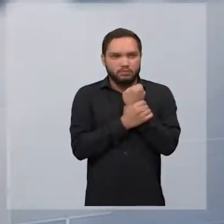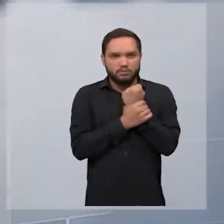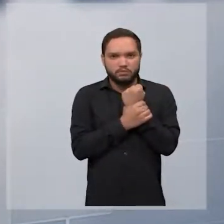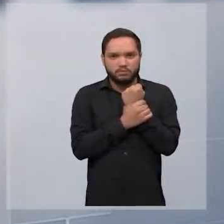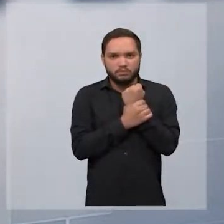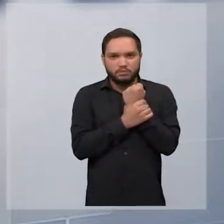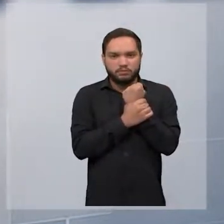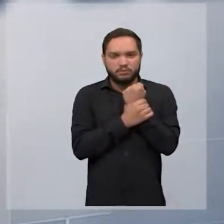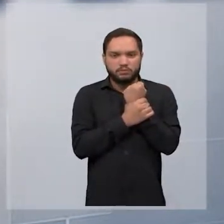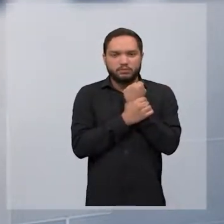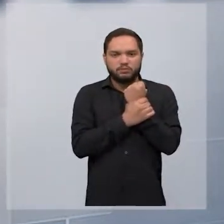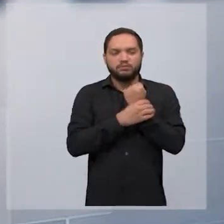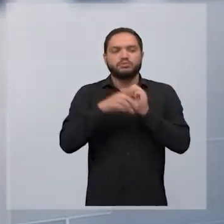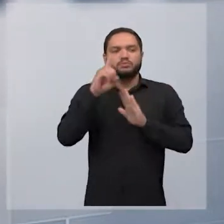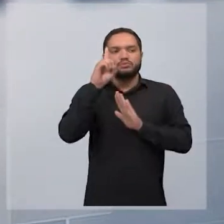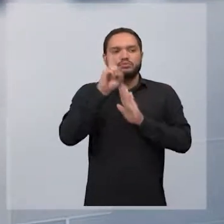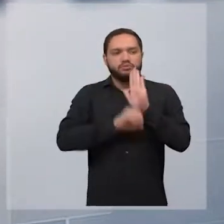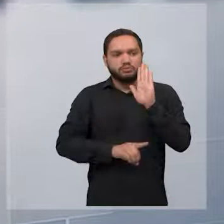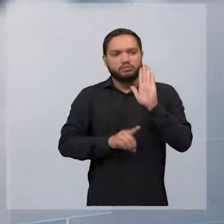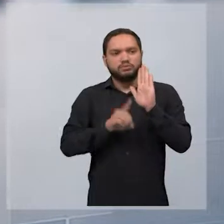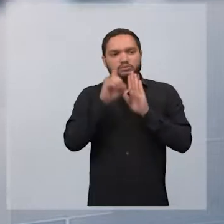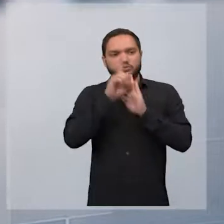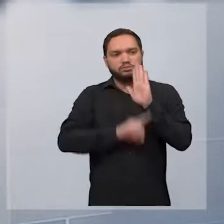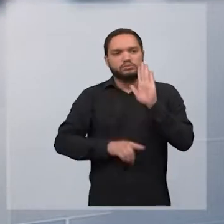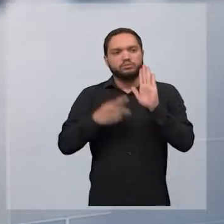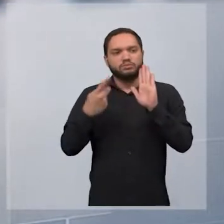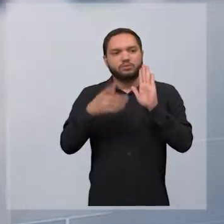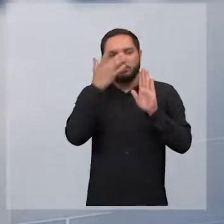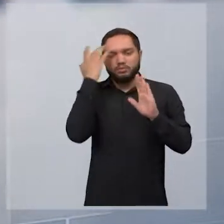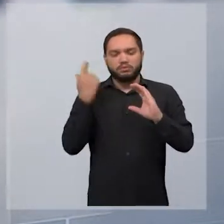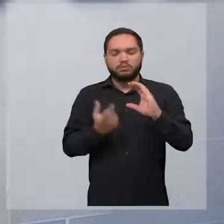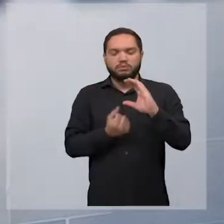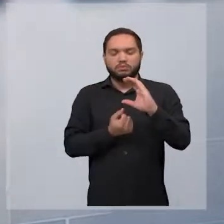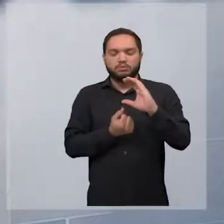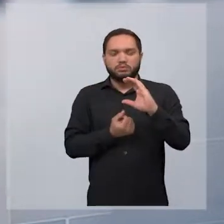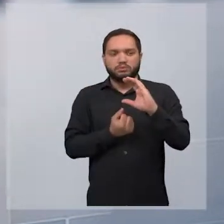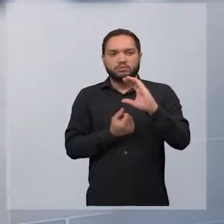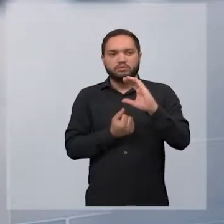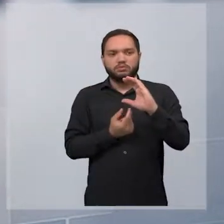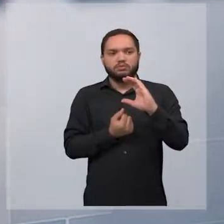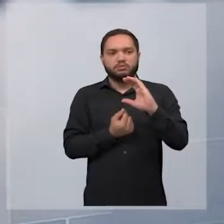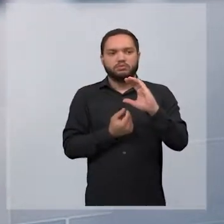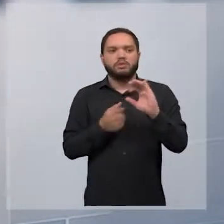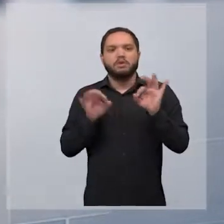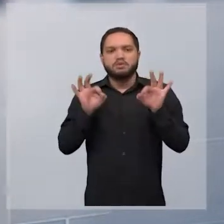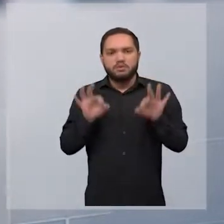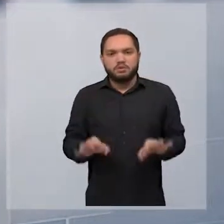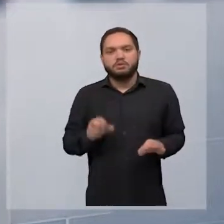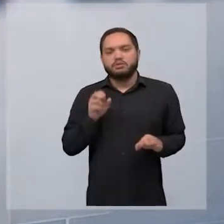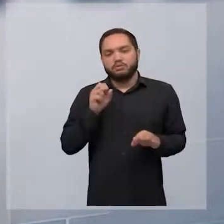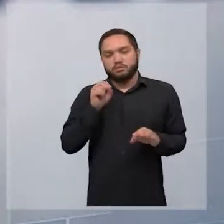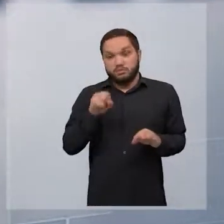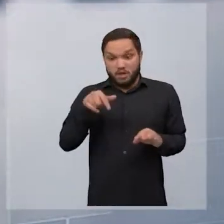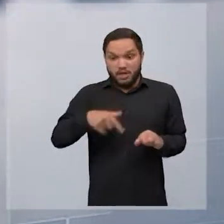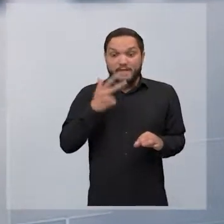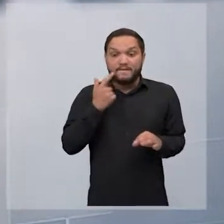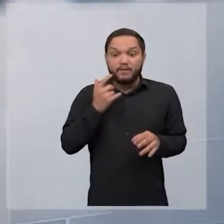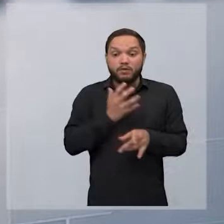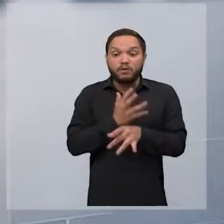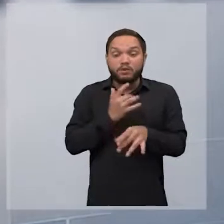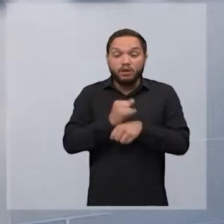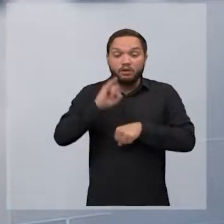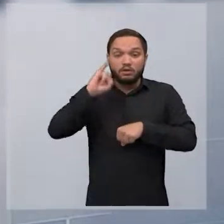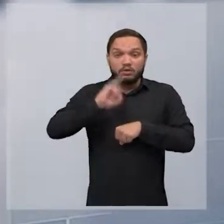claramente, no âmbito do direito do consumidor, a certeza de que, no âmbito do município de Fortaleza, a